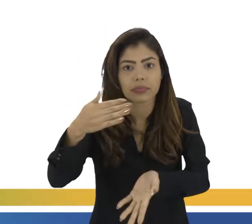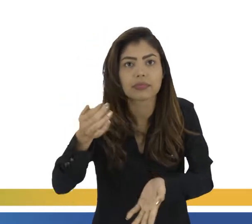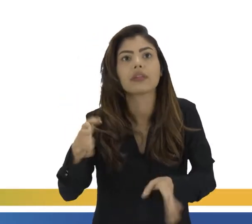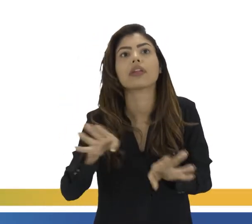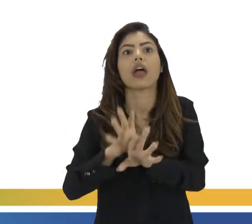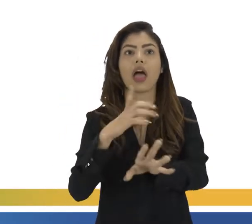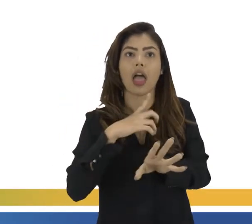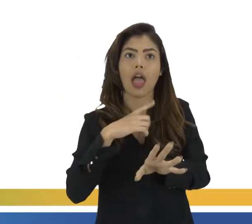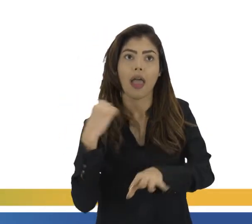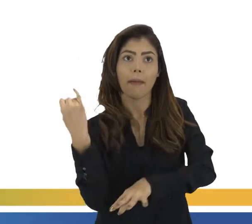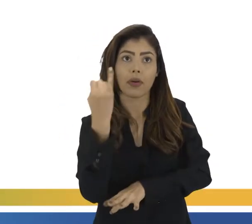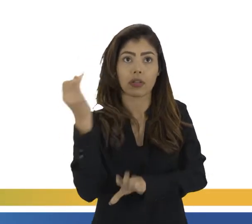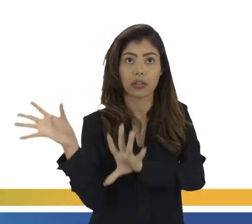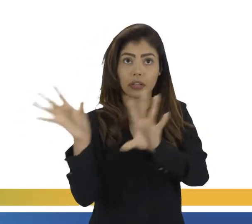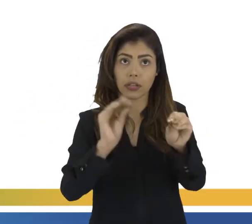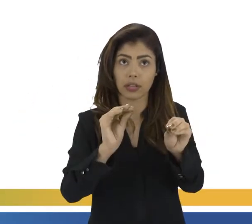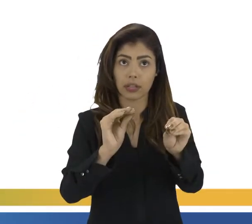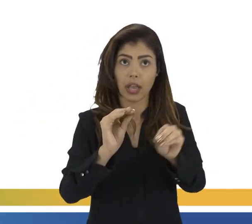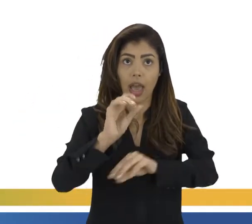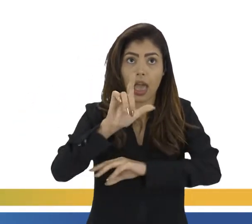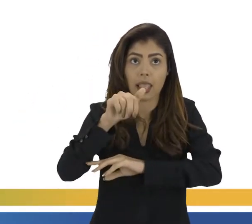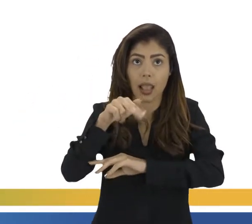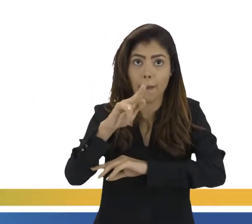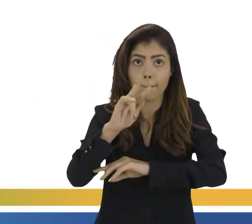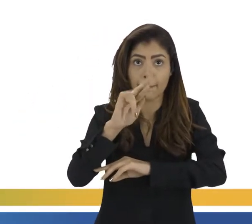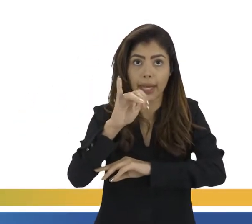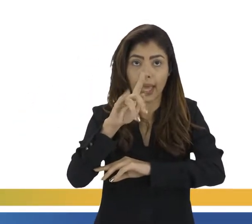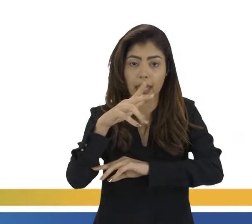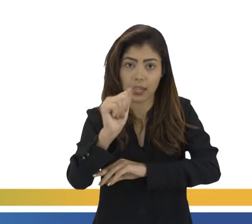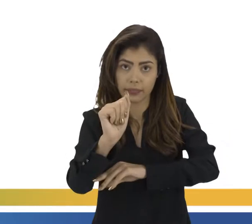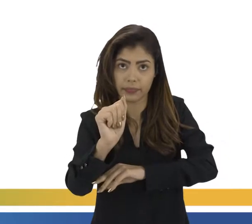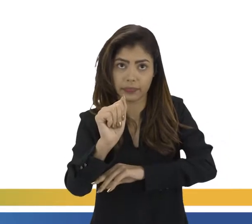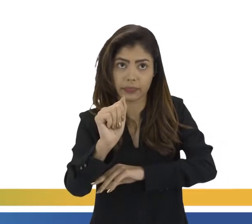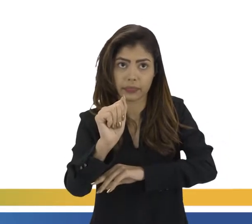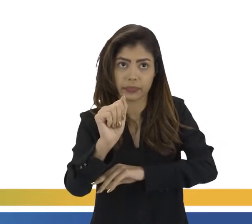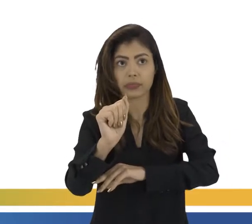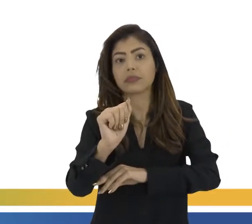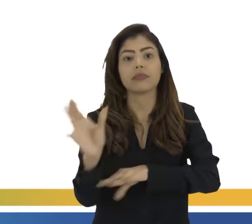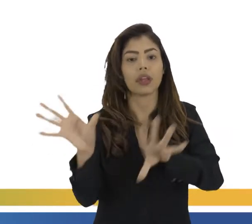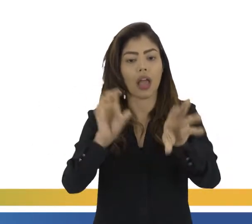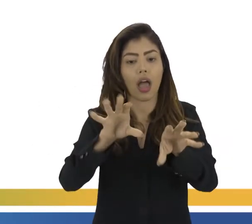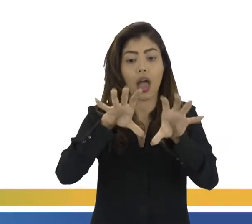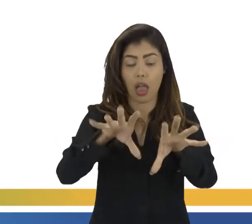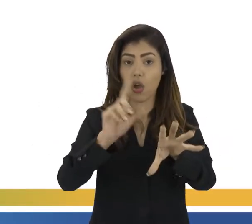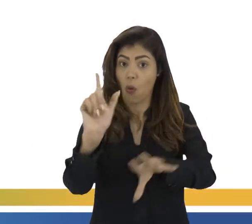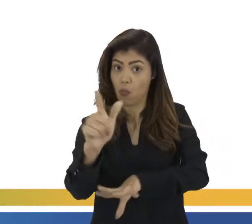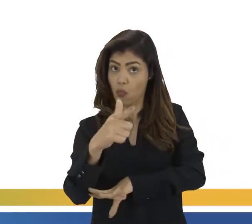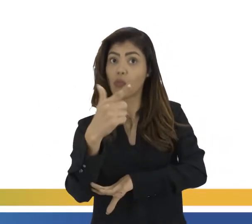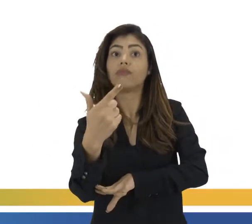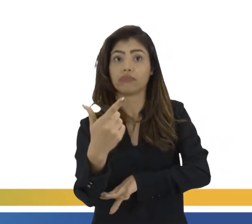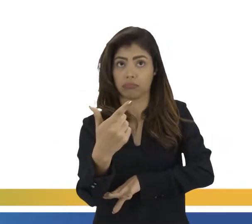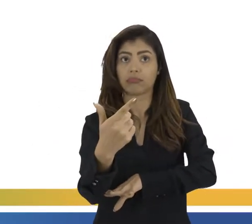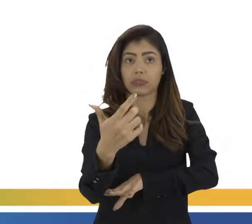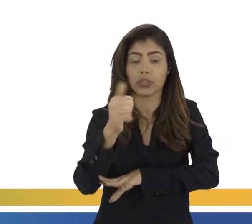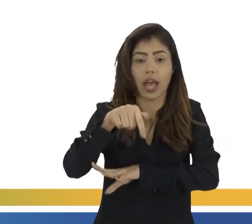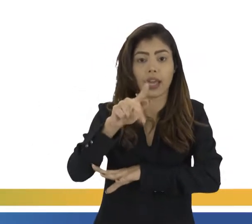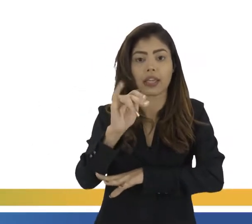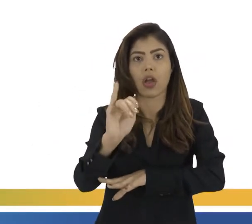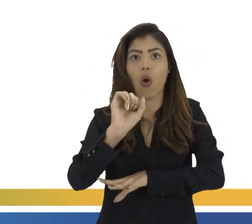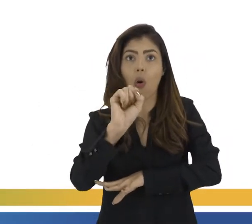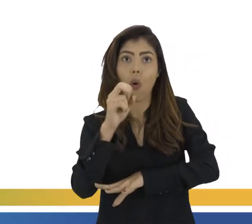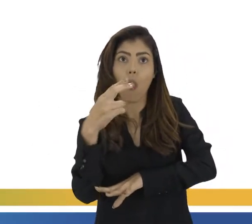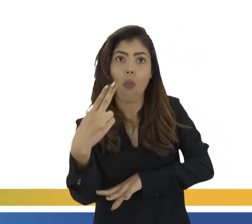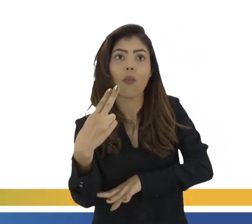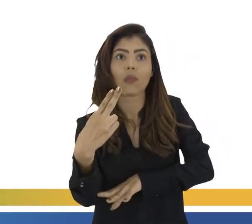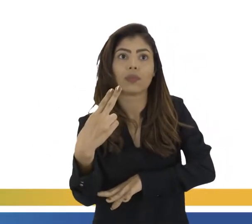é fundamental ressaltar que as lampreias, por exemplo, certo? Assim como outros agnatos ou